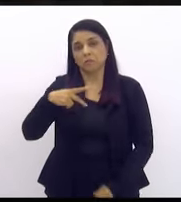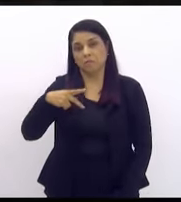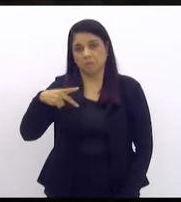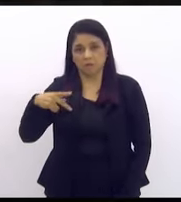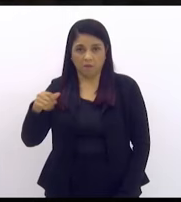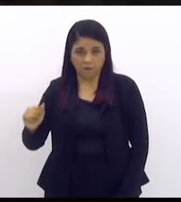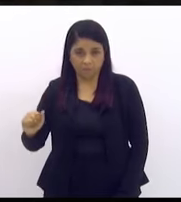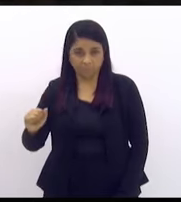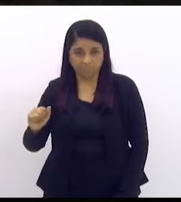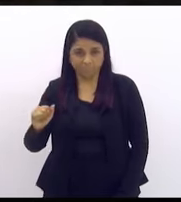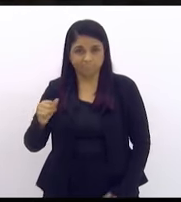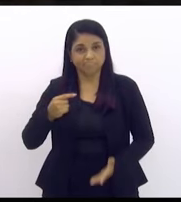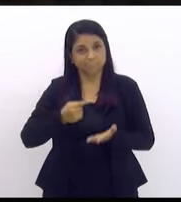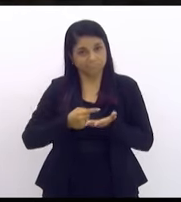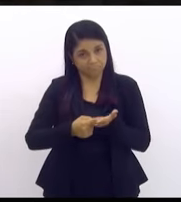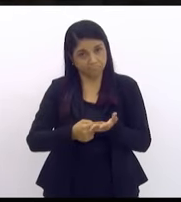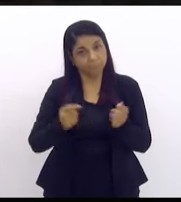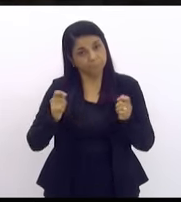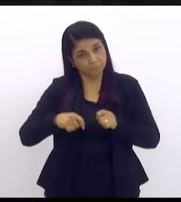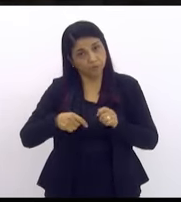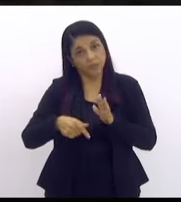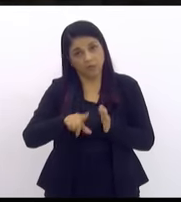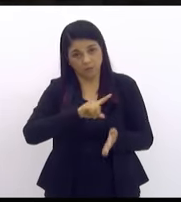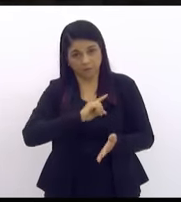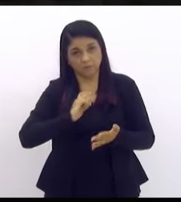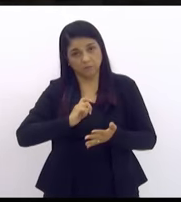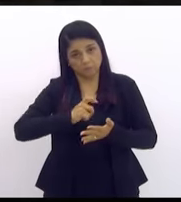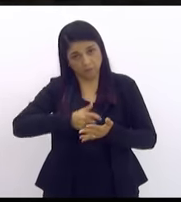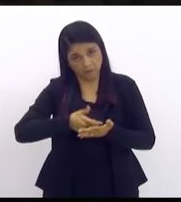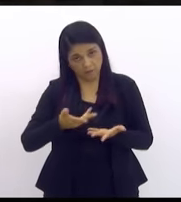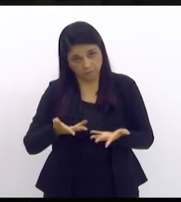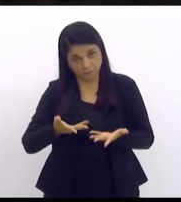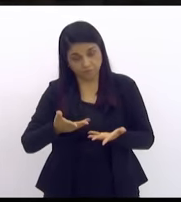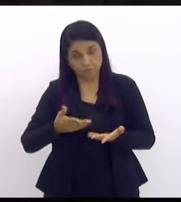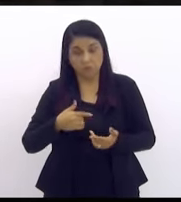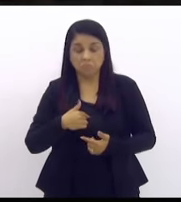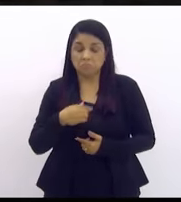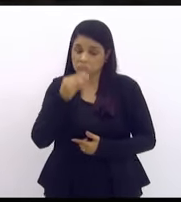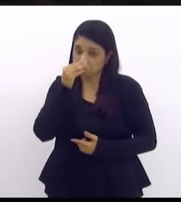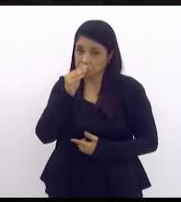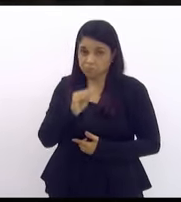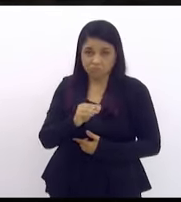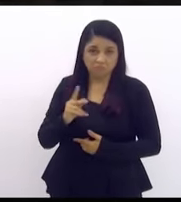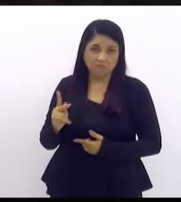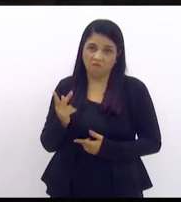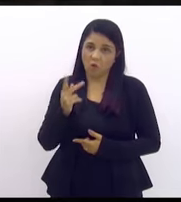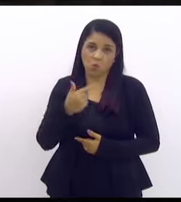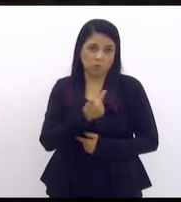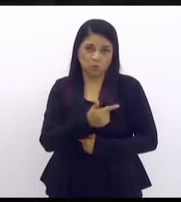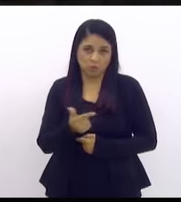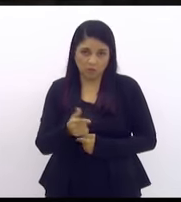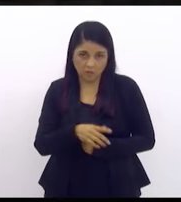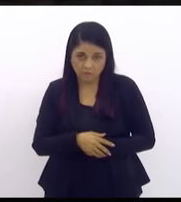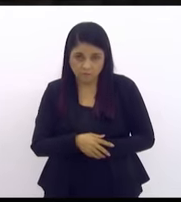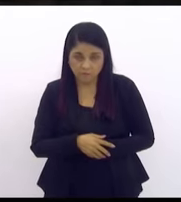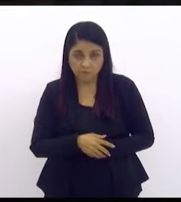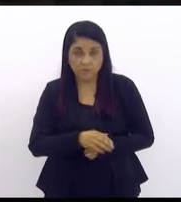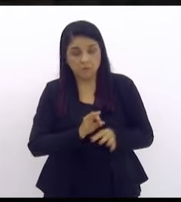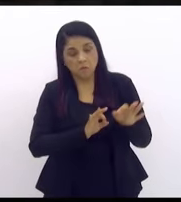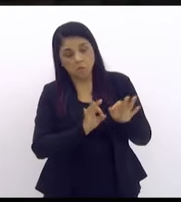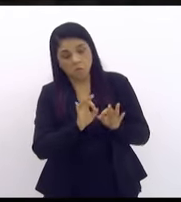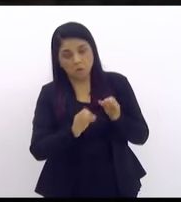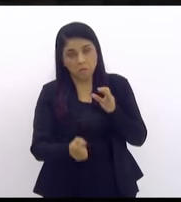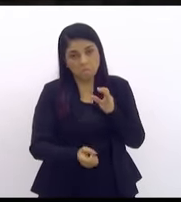não cumpriu, é porque não deu nenhum valor ao PPA e fez um programa que